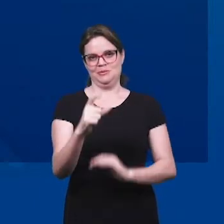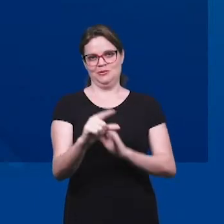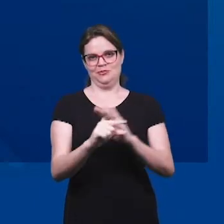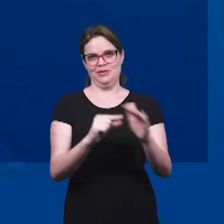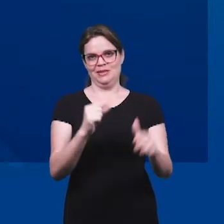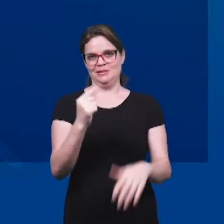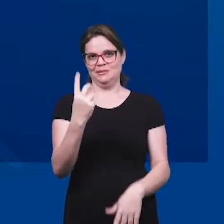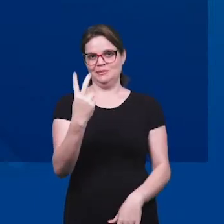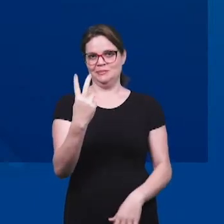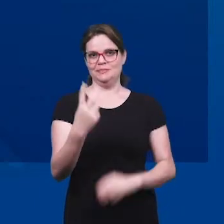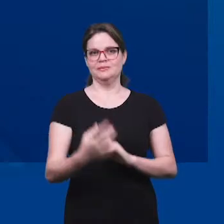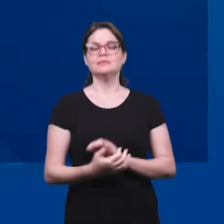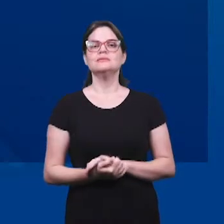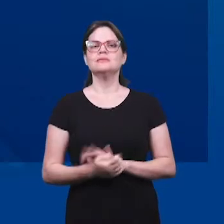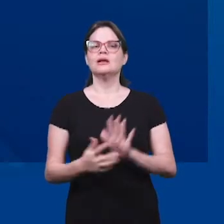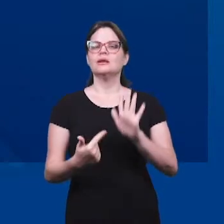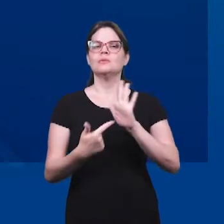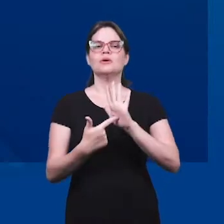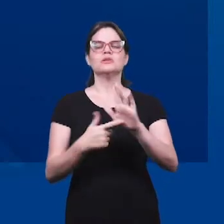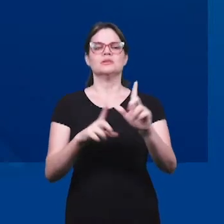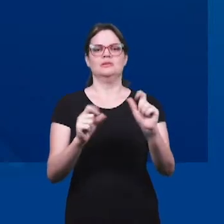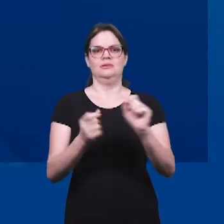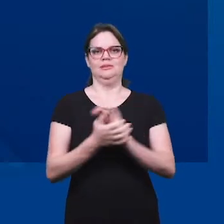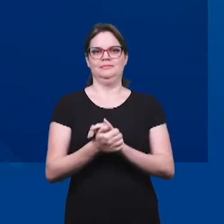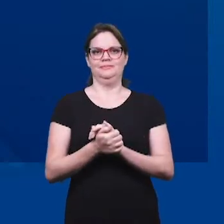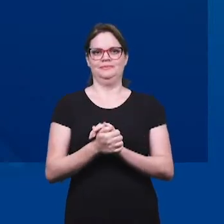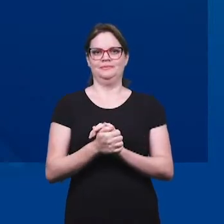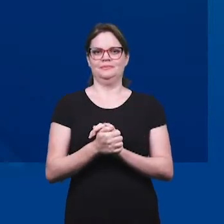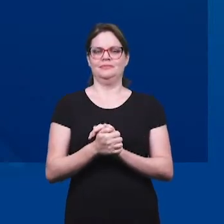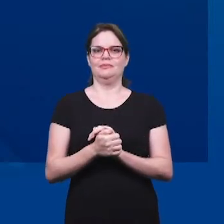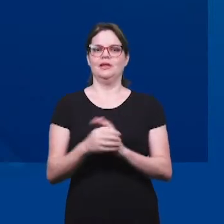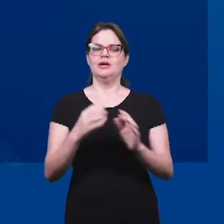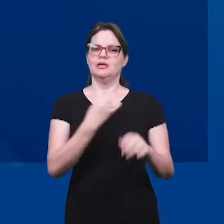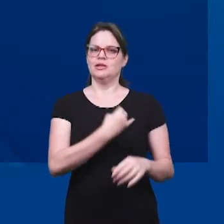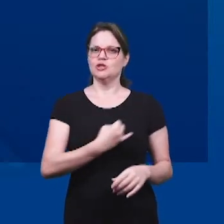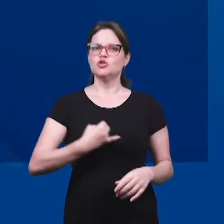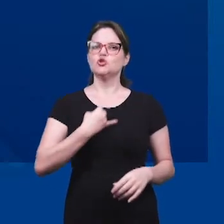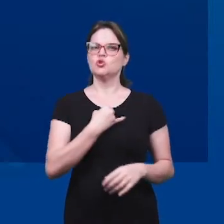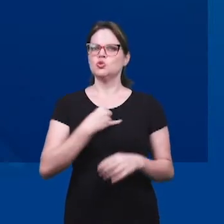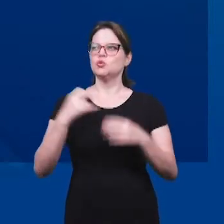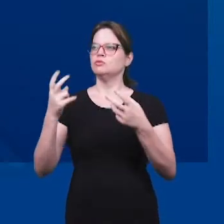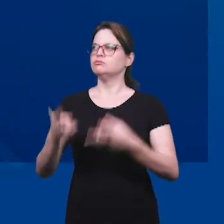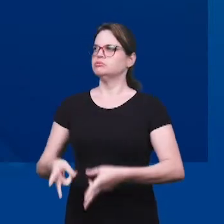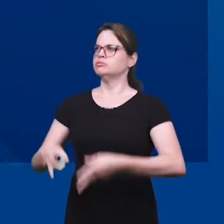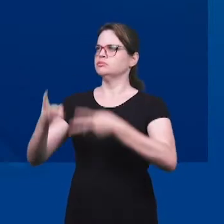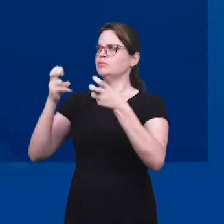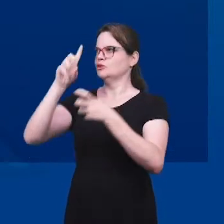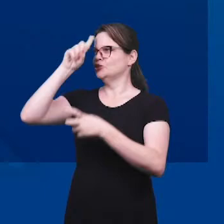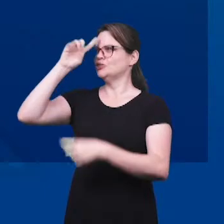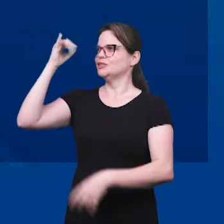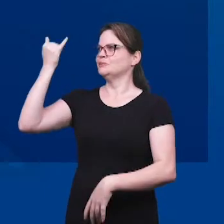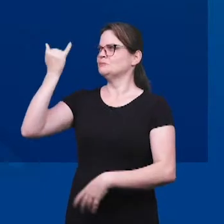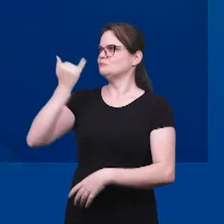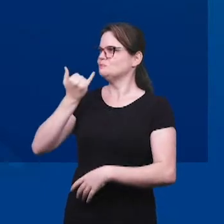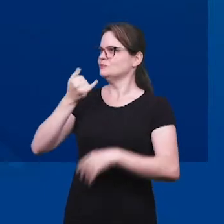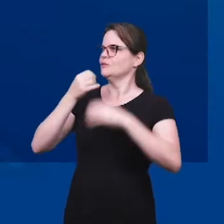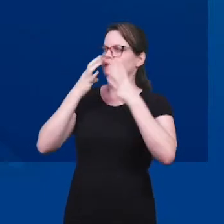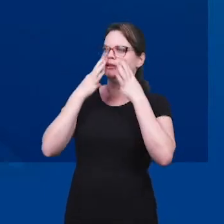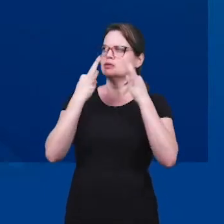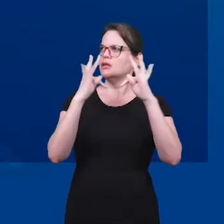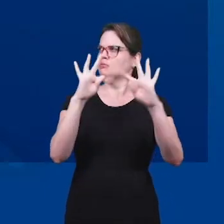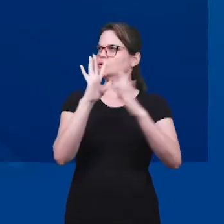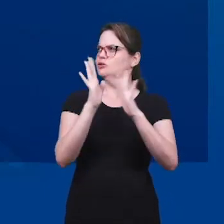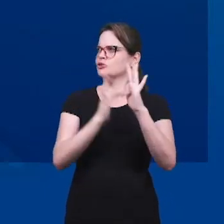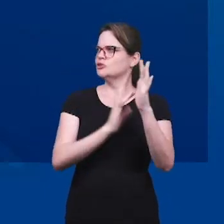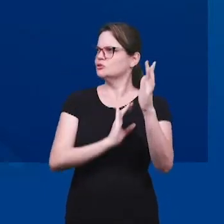verso 2, que diz assim: o qual testificou da palavra de Deus e do testemunho de Jesus Cristo e